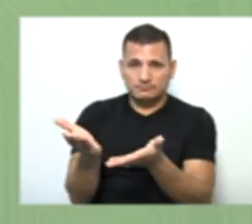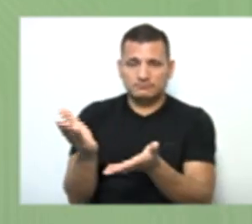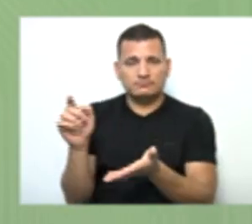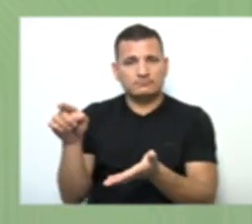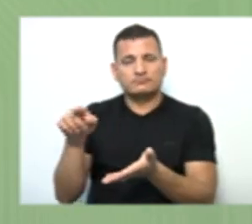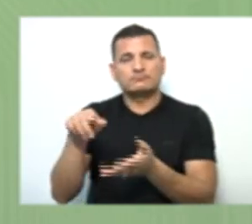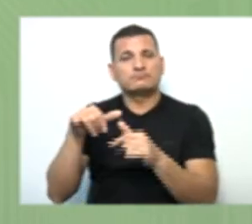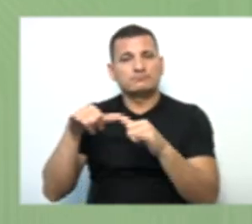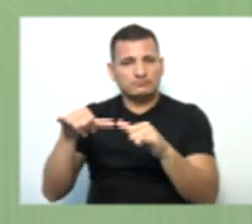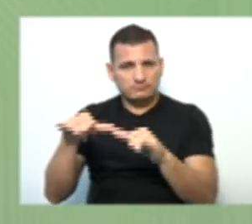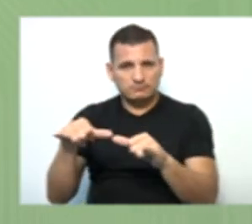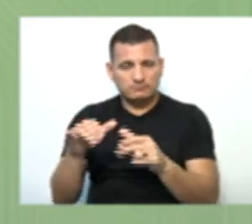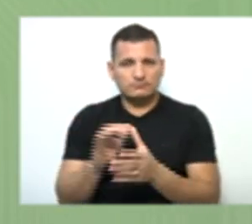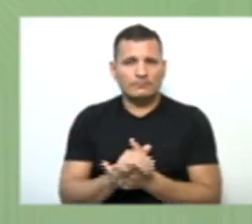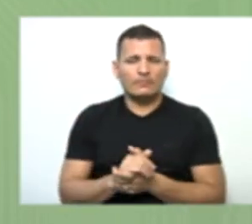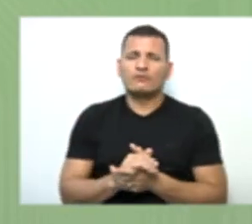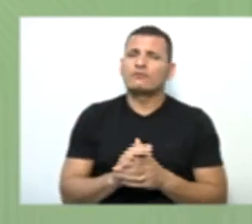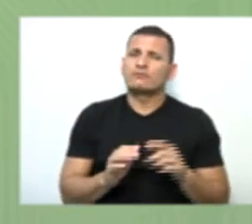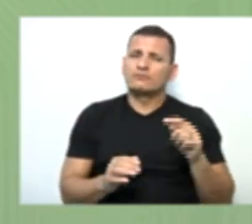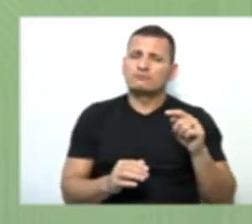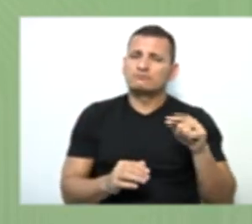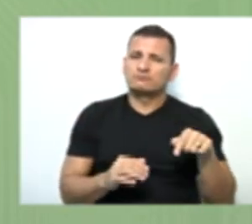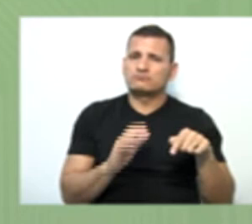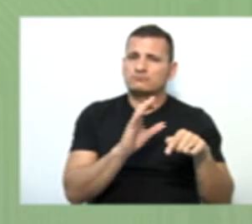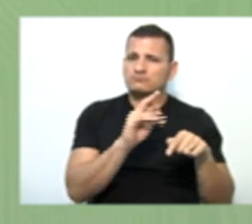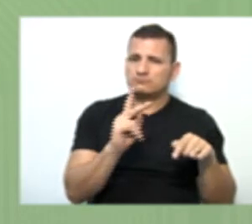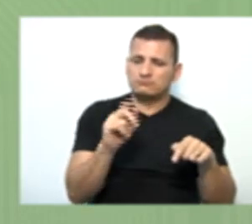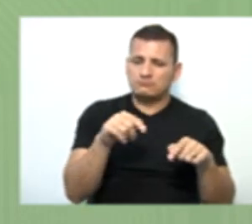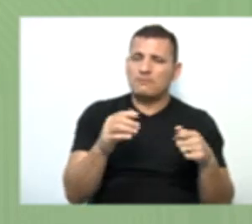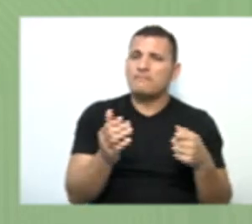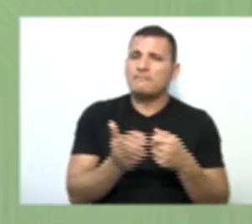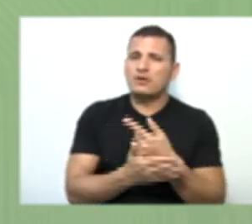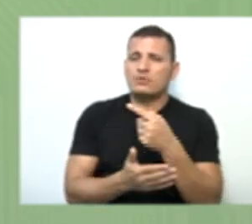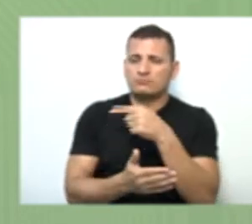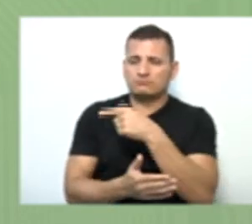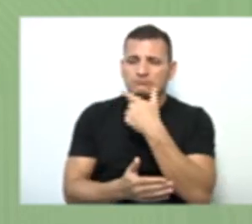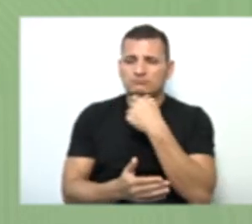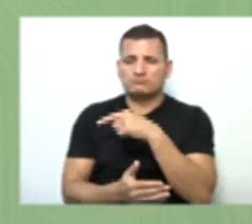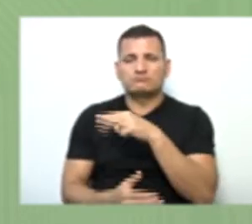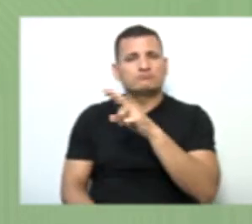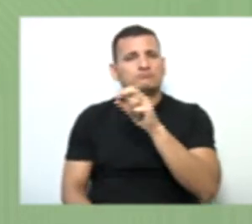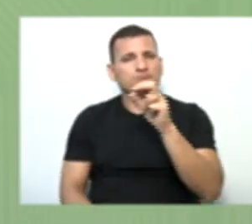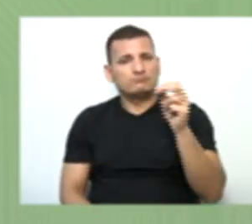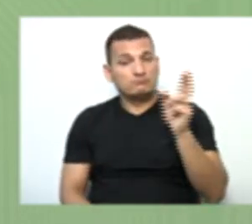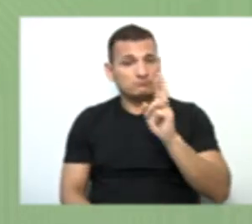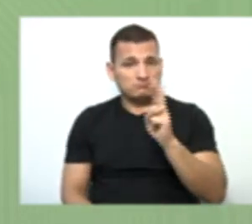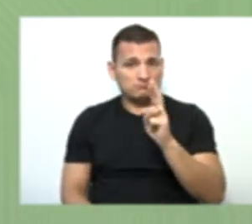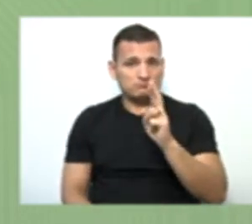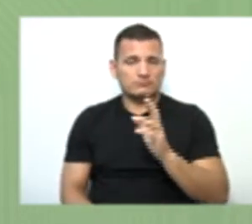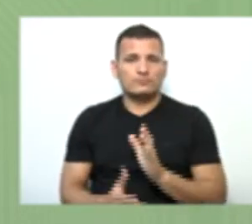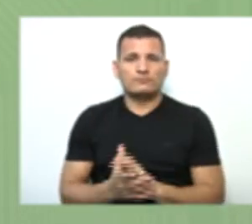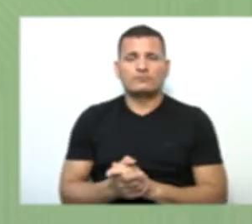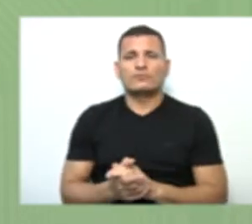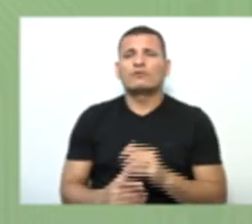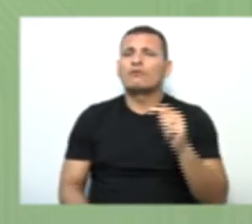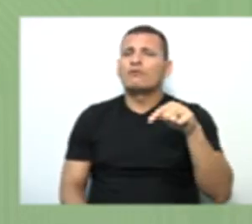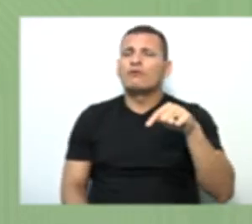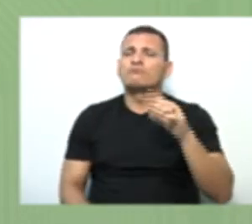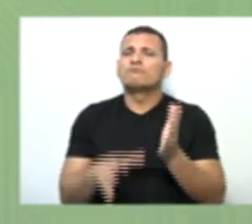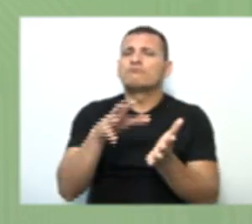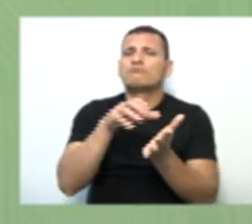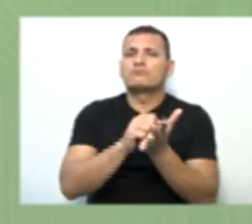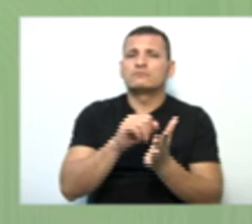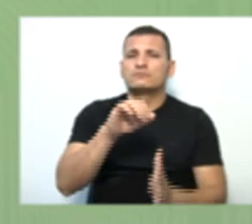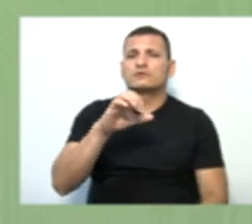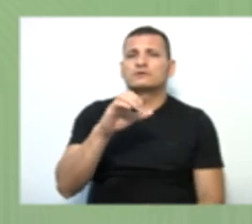ser pago por esse produto que foi comprado? R$ 500. Qual será a forma dessa